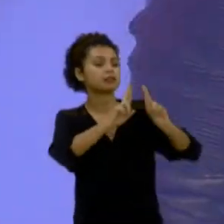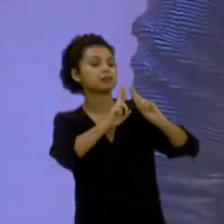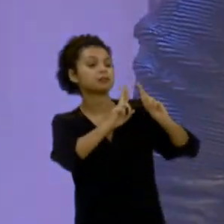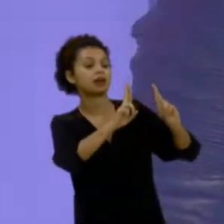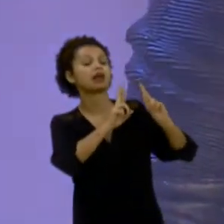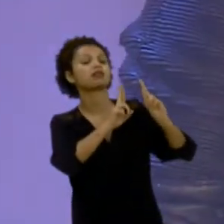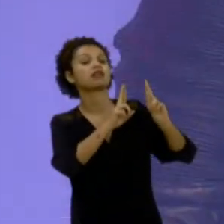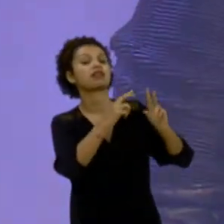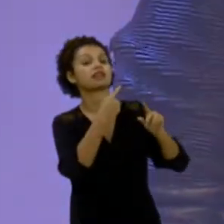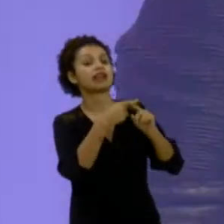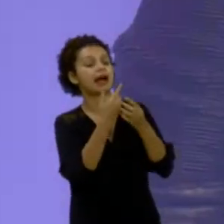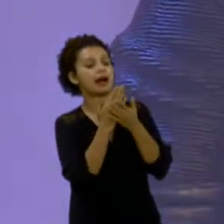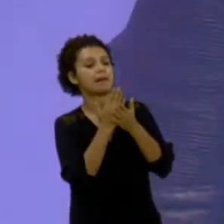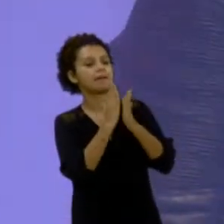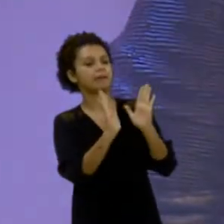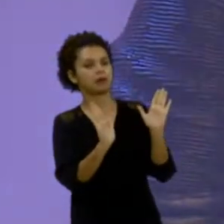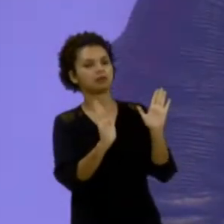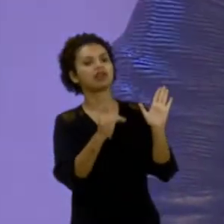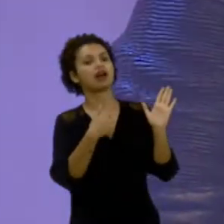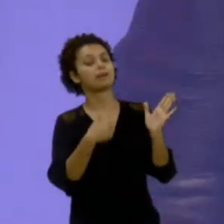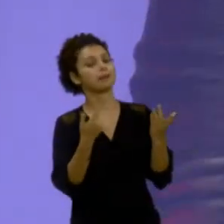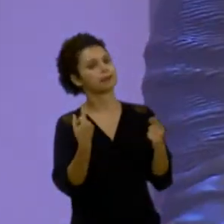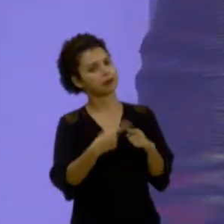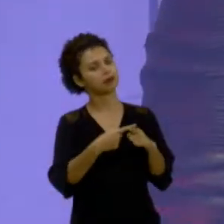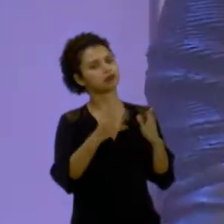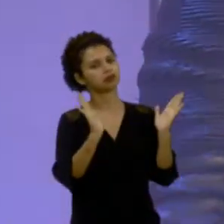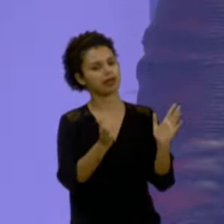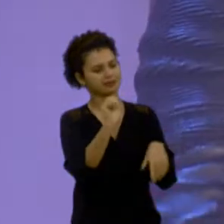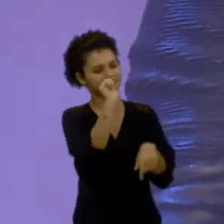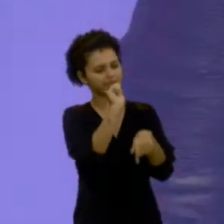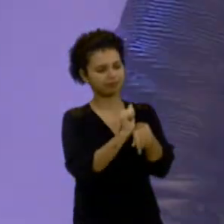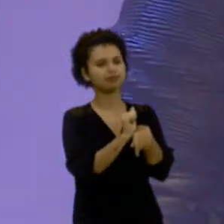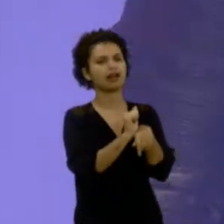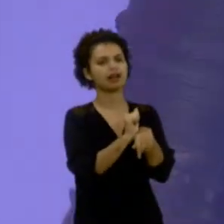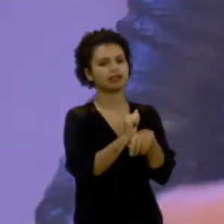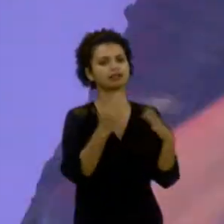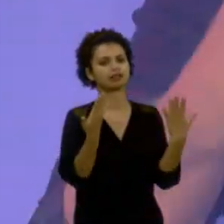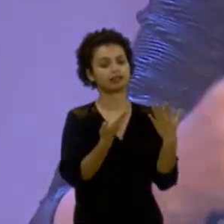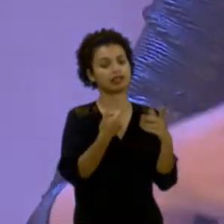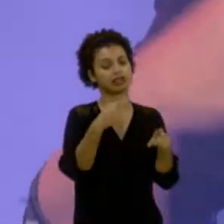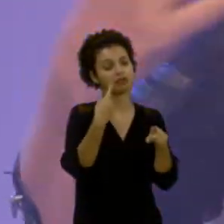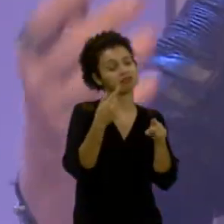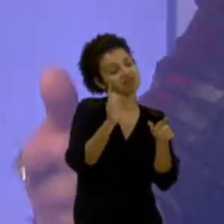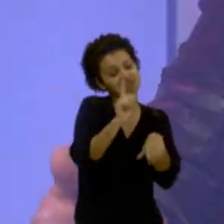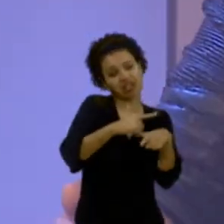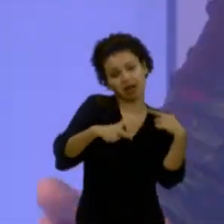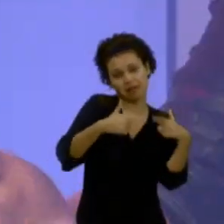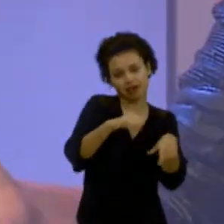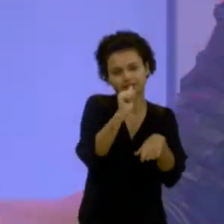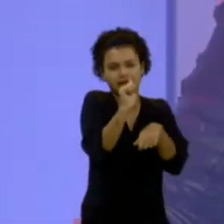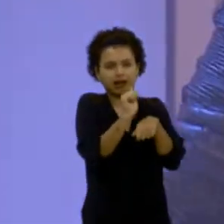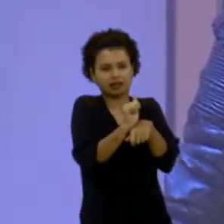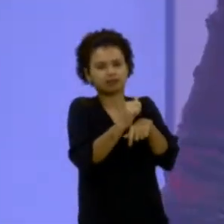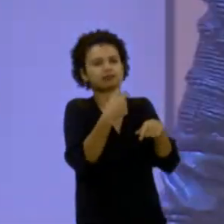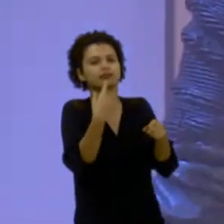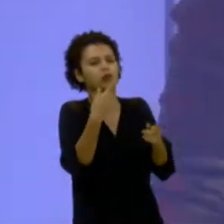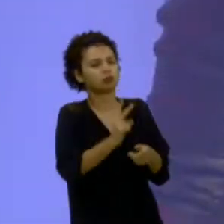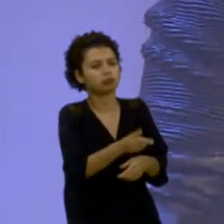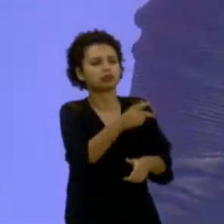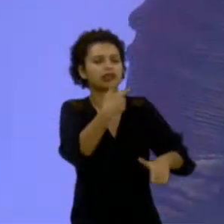todo mundo. Aproveitei pra estudar um pouquinho, né? Na minha outra profissão, eu sou engenheira ambiental. Tem que estudar um pouquinho também, né,